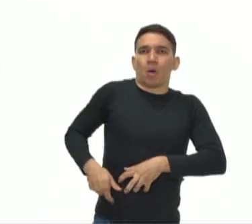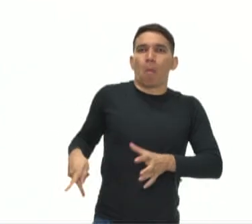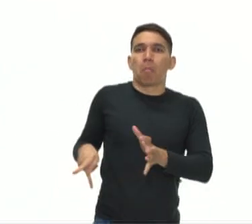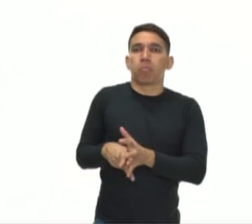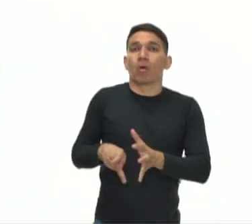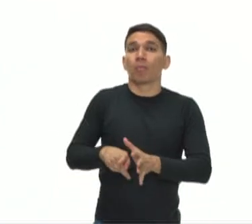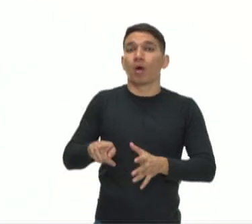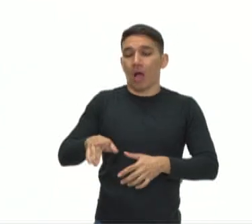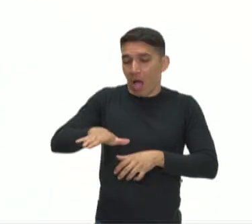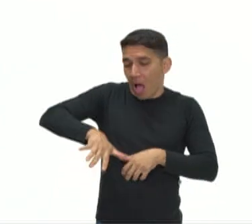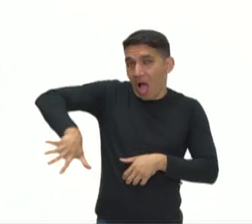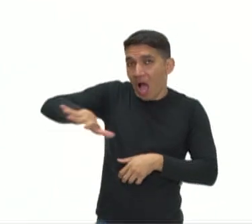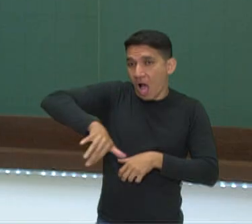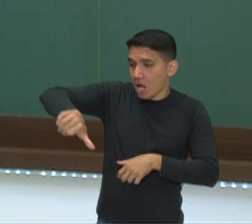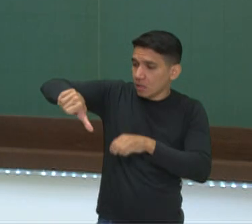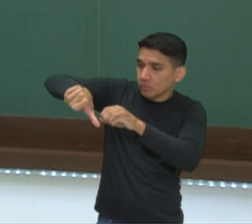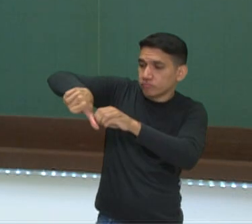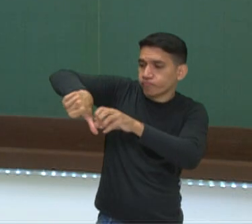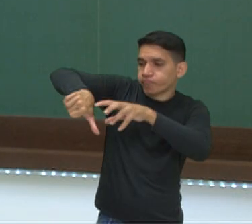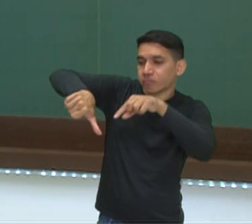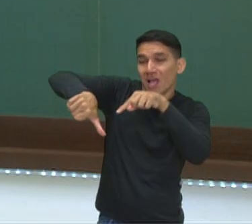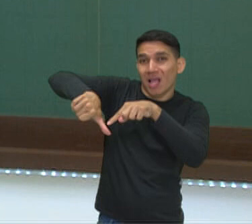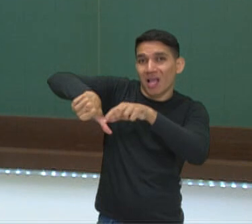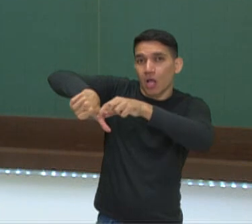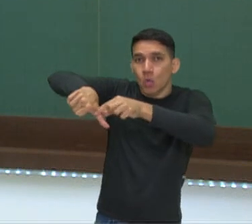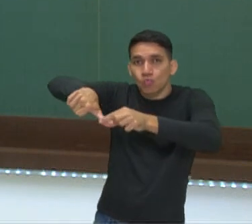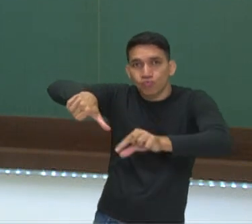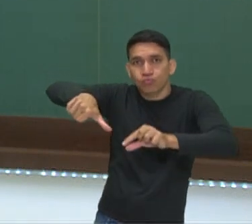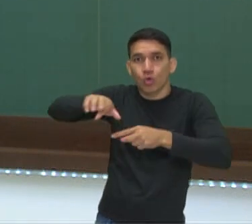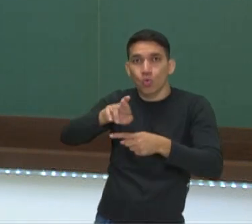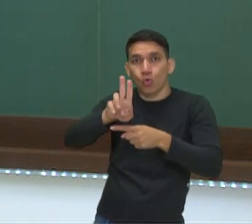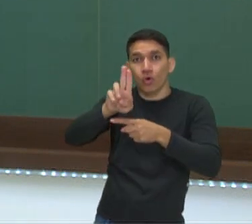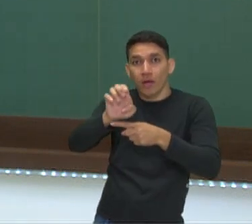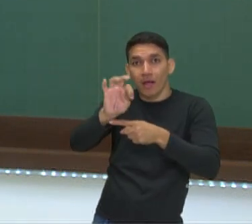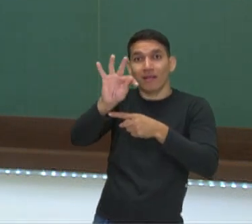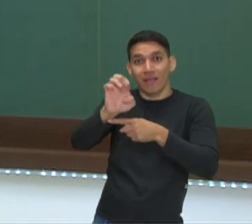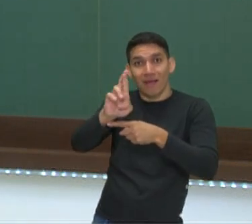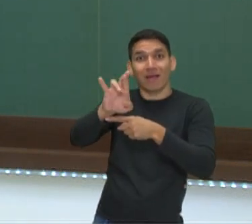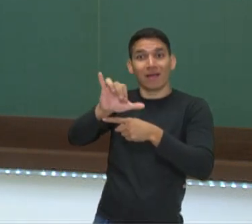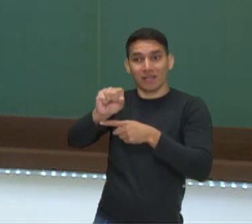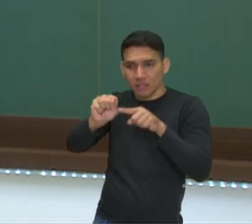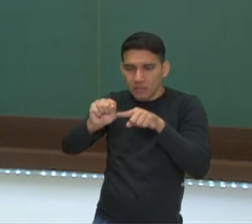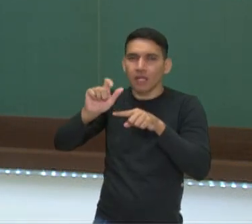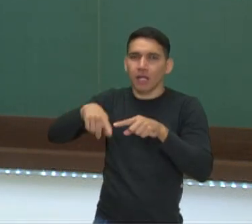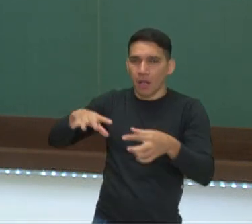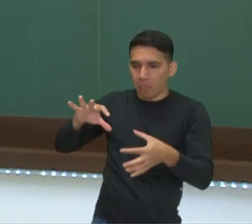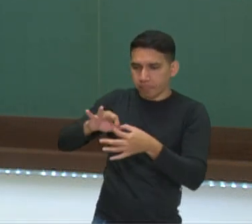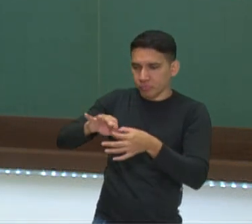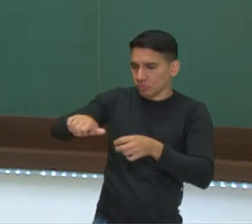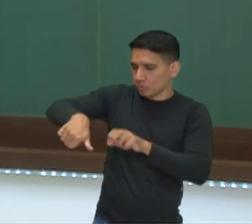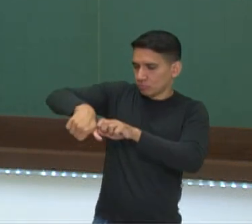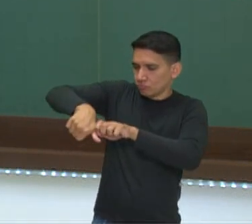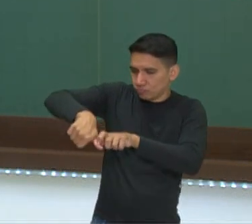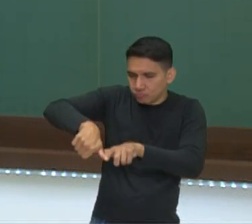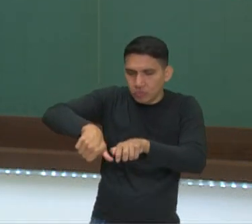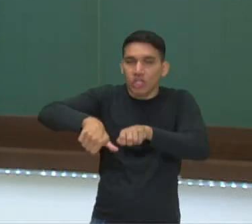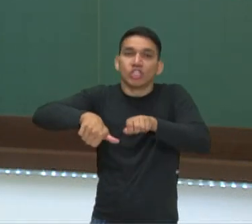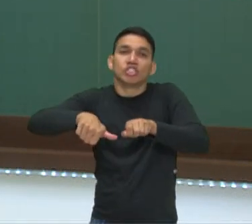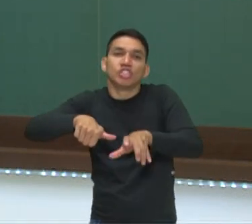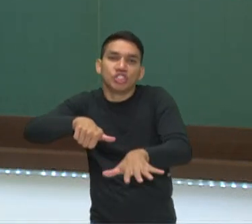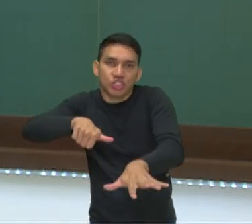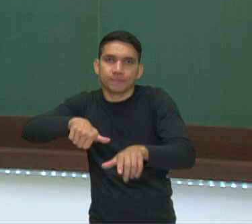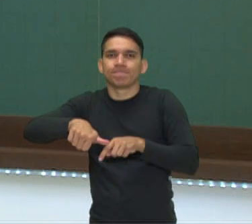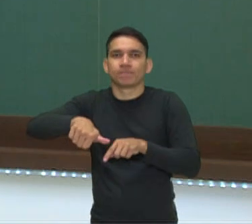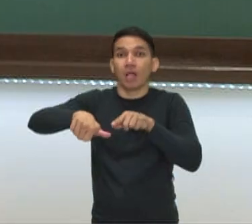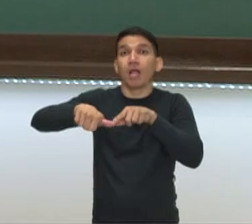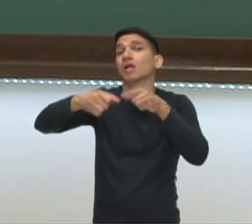dos ureteres, aqueles canaizinhos que ligam os nossos rins até a nossa bexiga.